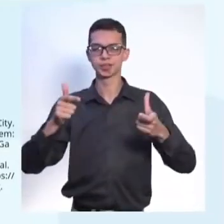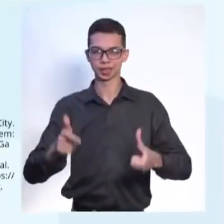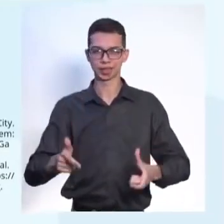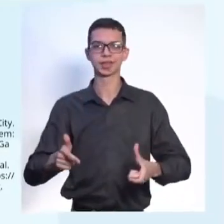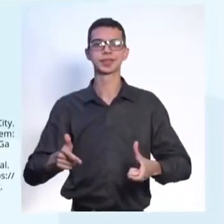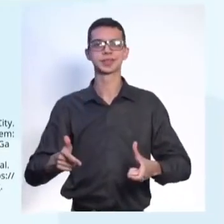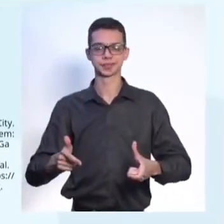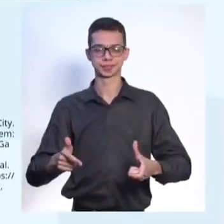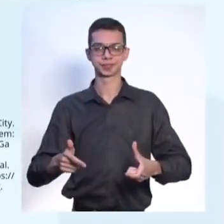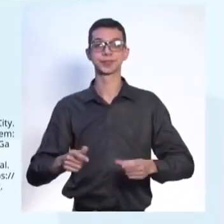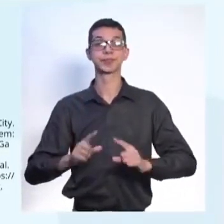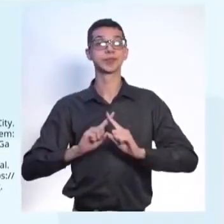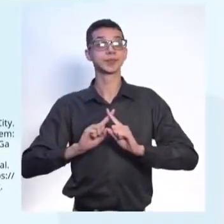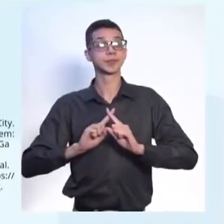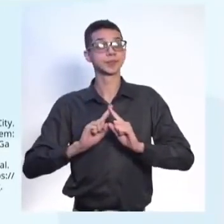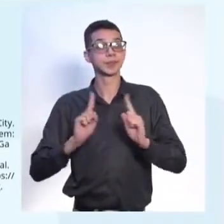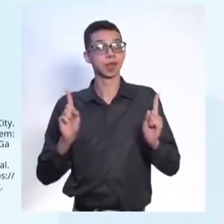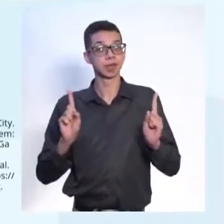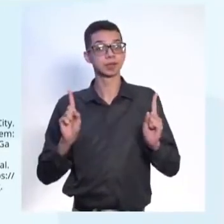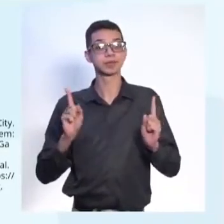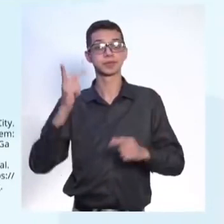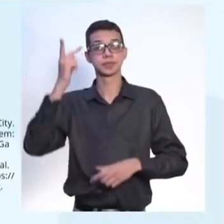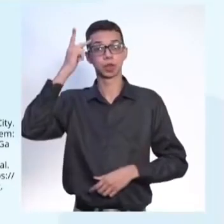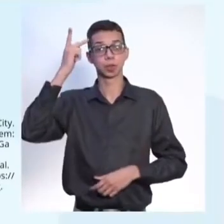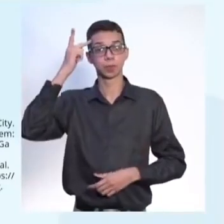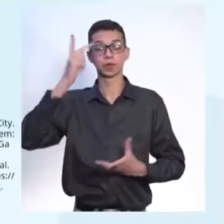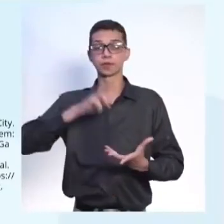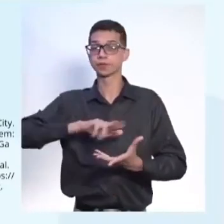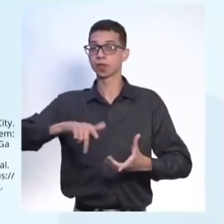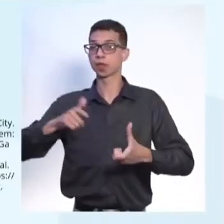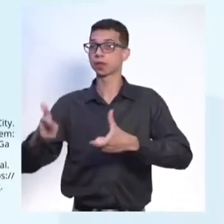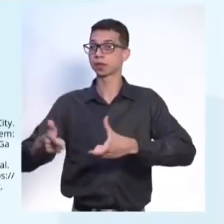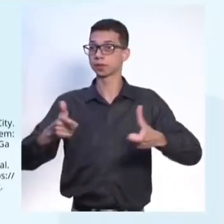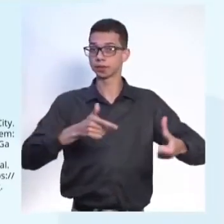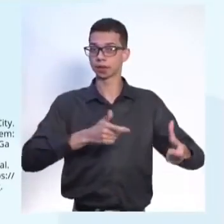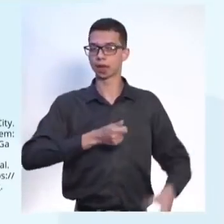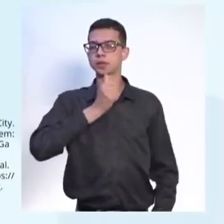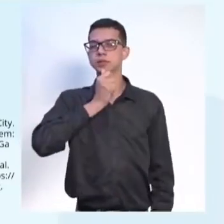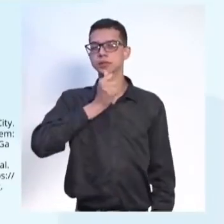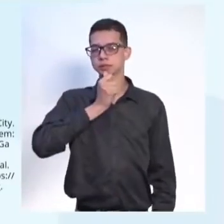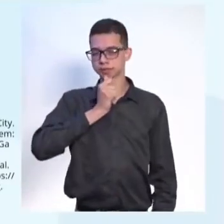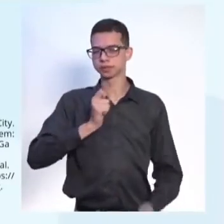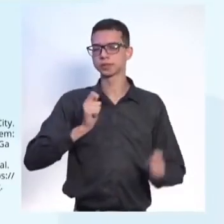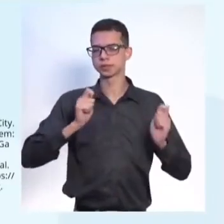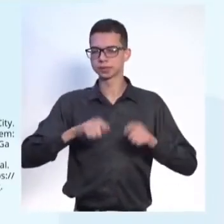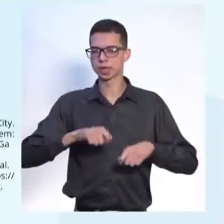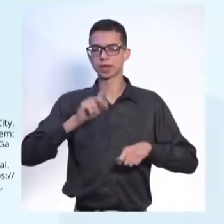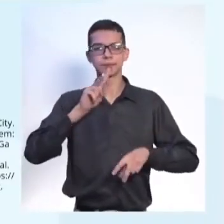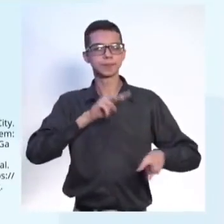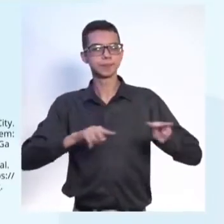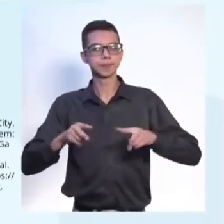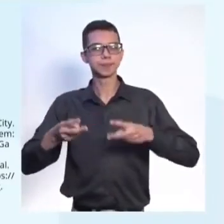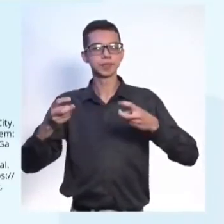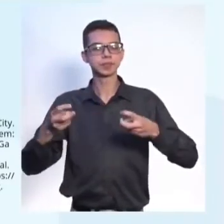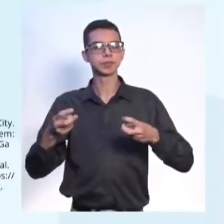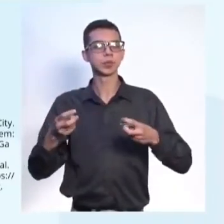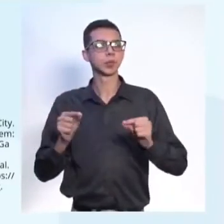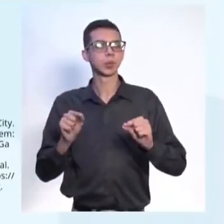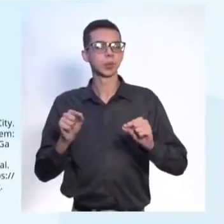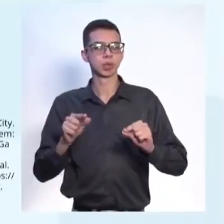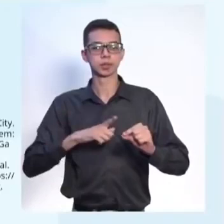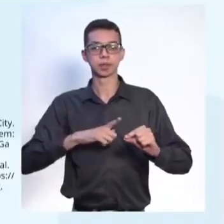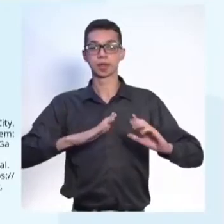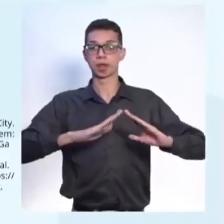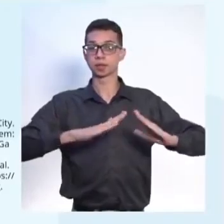região, embora em muitos lugares de São Paulo nós conseguimos ver ainda o que sobrou dos grandes